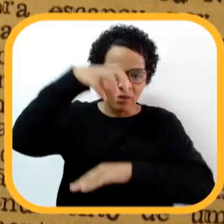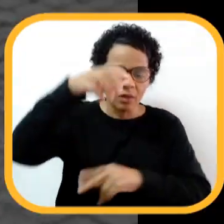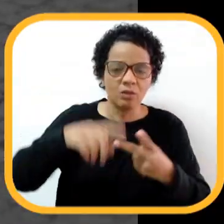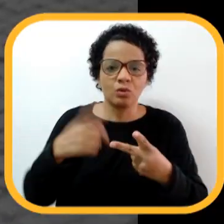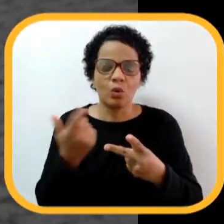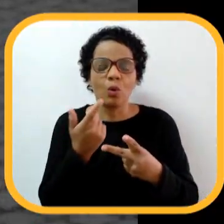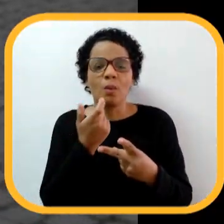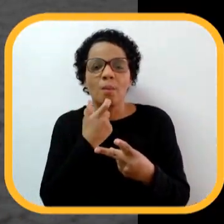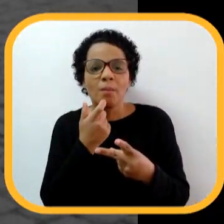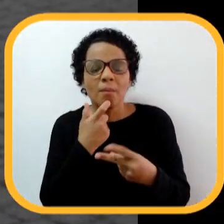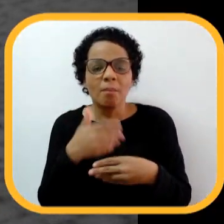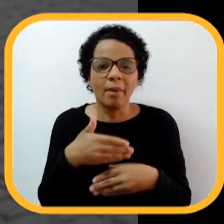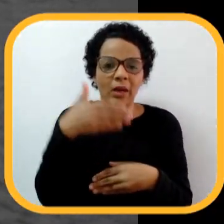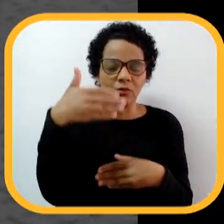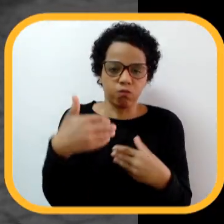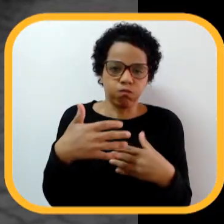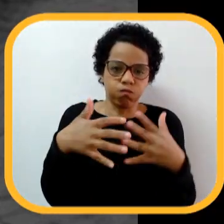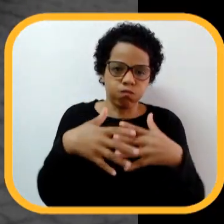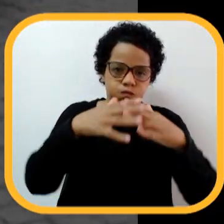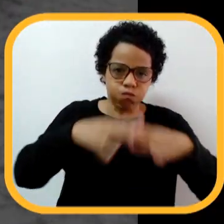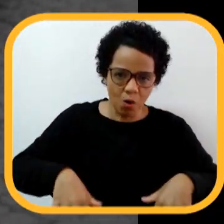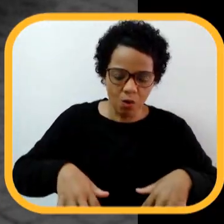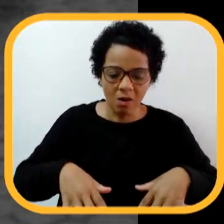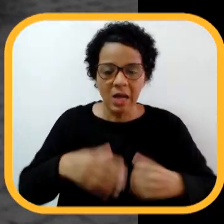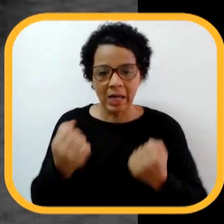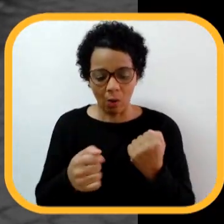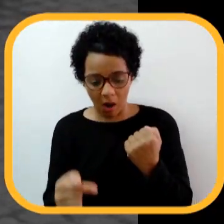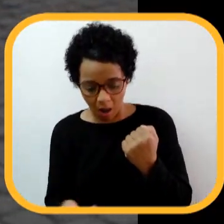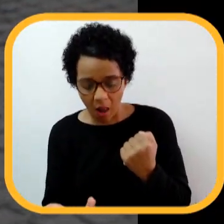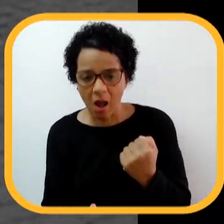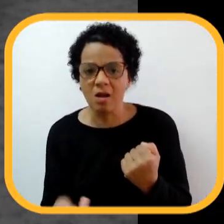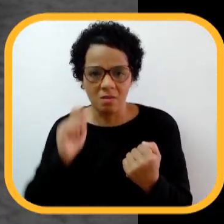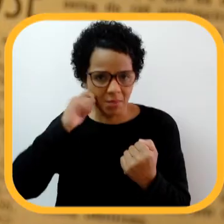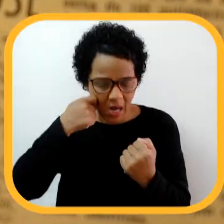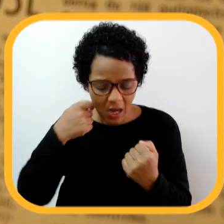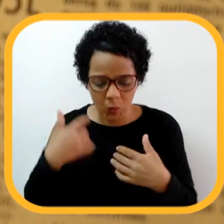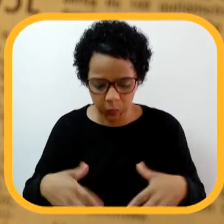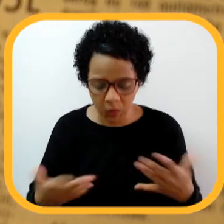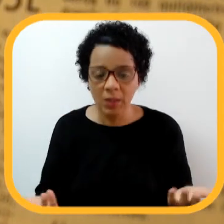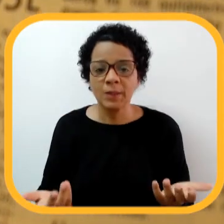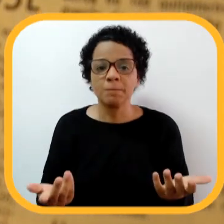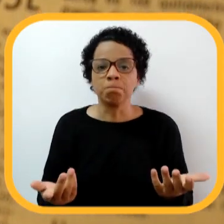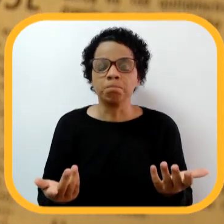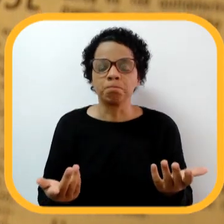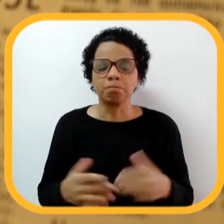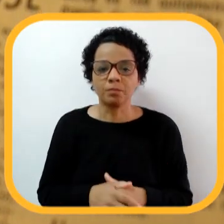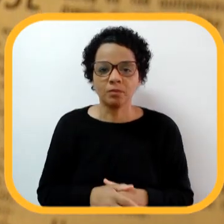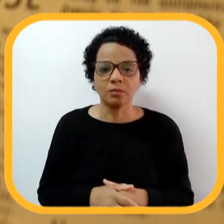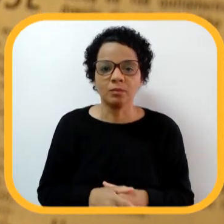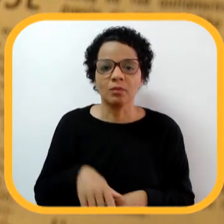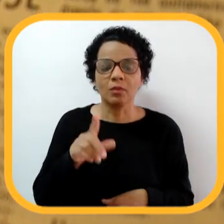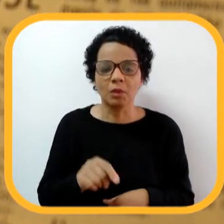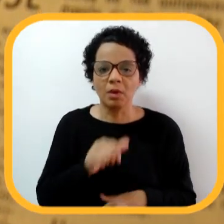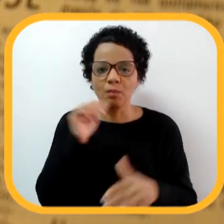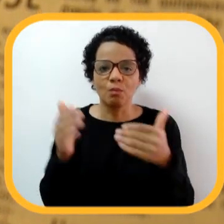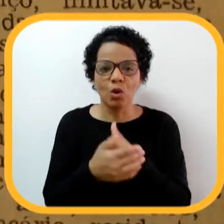edifícios, ou paredes que caíram em cima de carros e estragaram os carros, e houve para